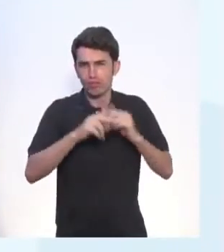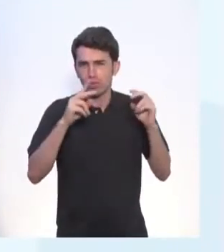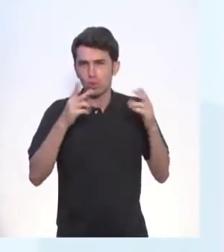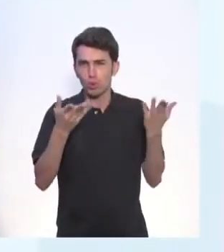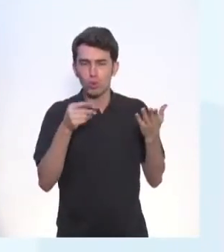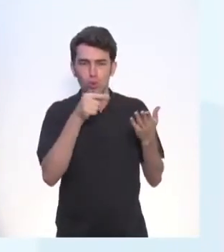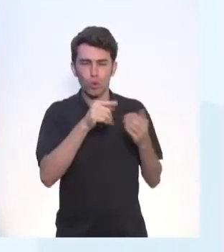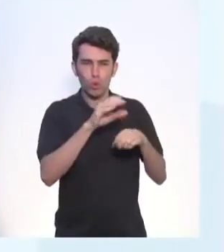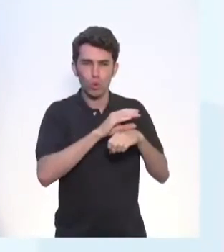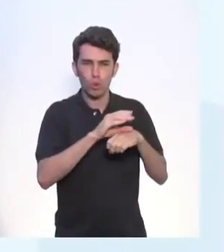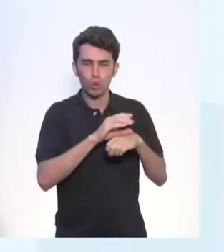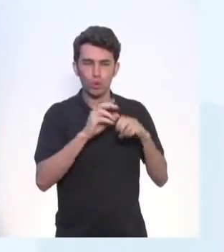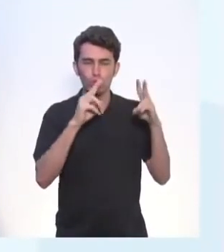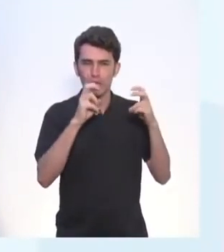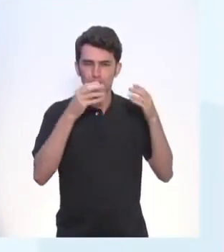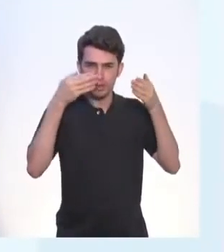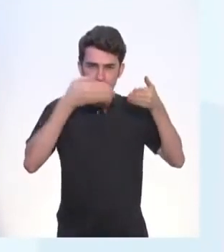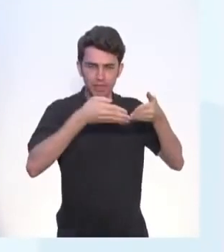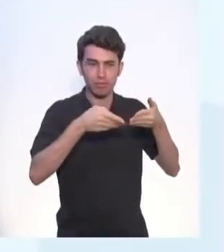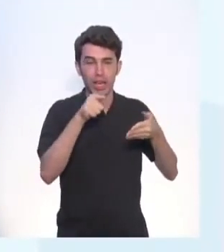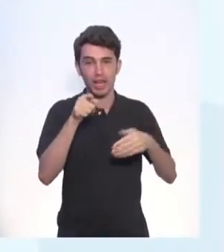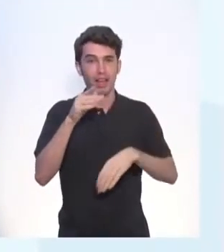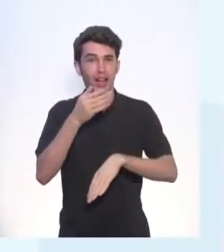específica. Então, ela estudou na China.